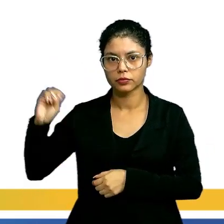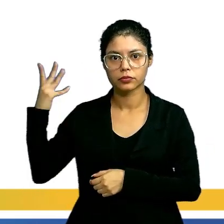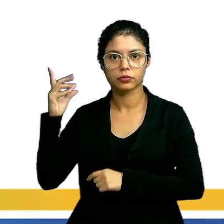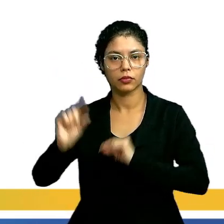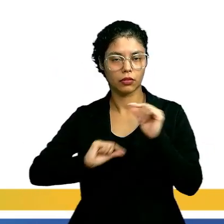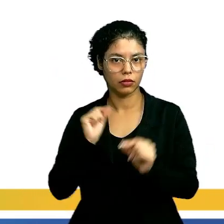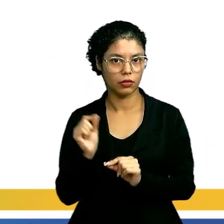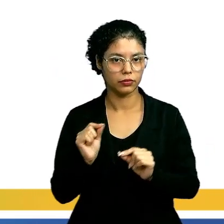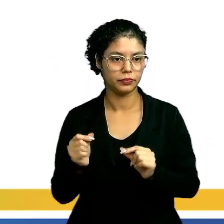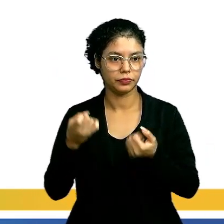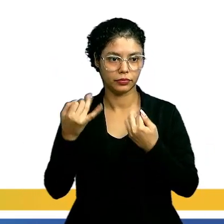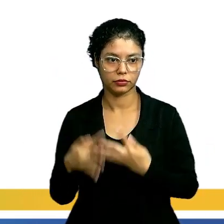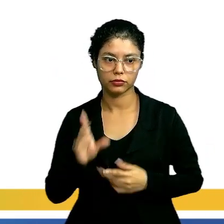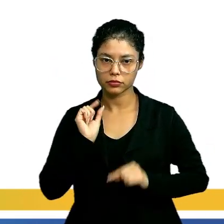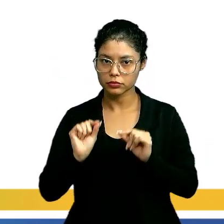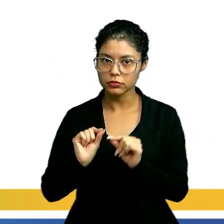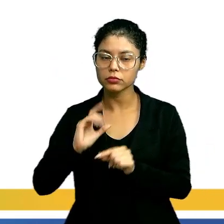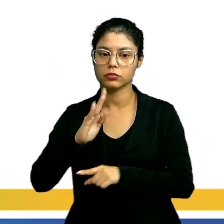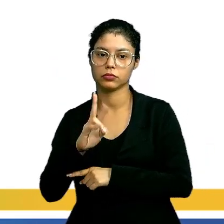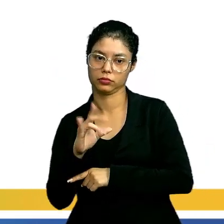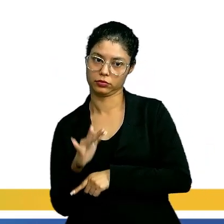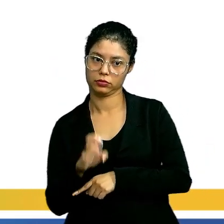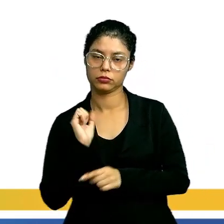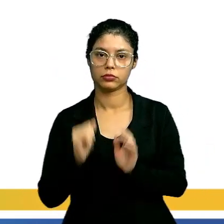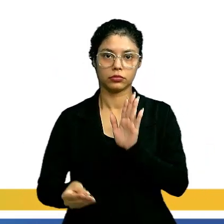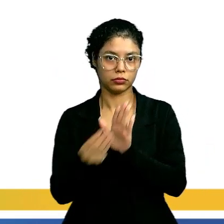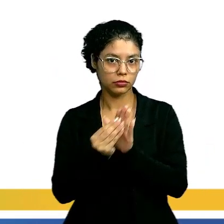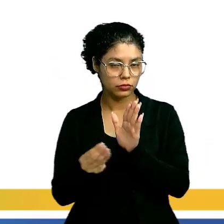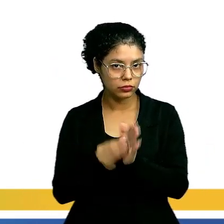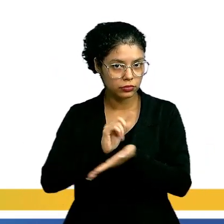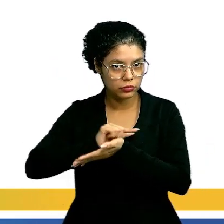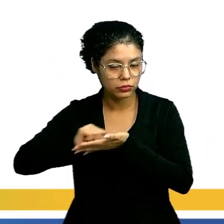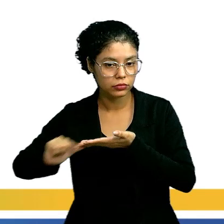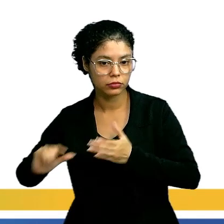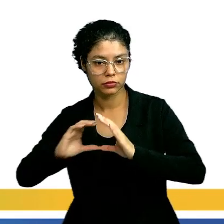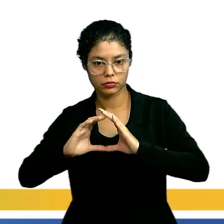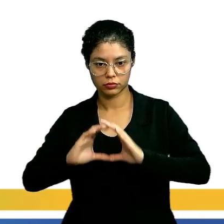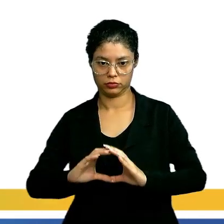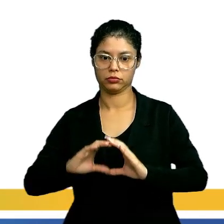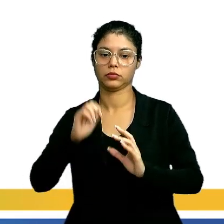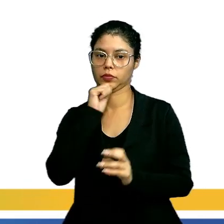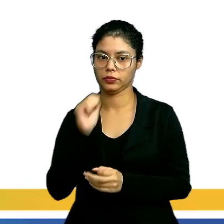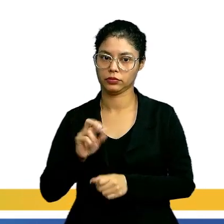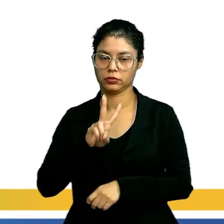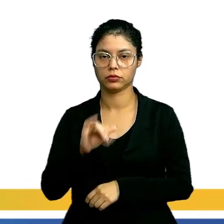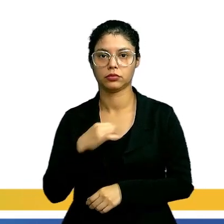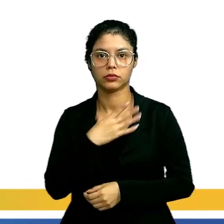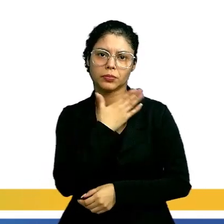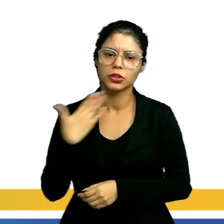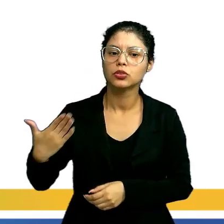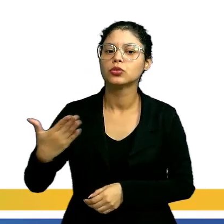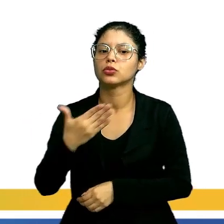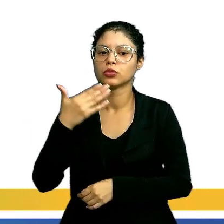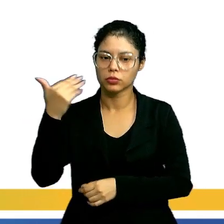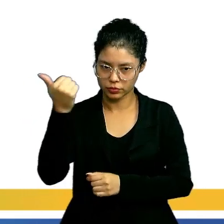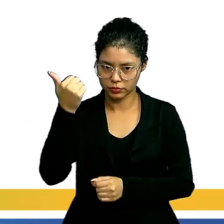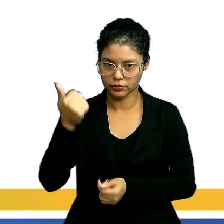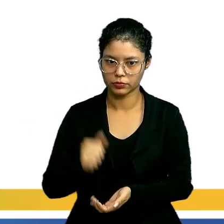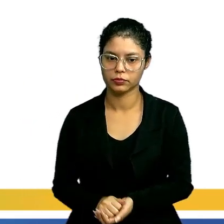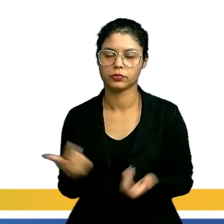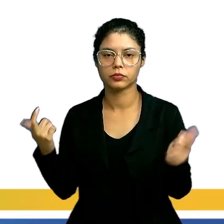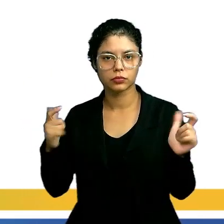caso, trata-se de um coeficiente onde o fato de a bola deslizar e não rolar sobre a grama vai propiciar